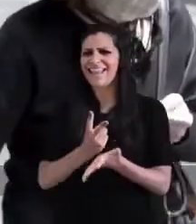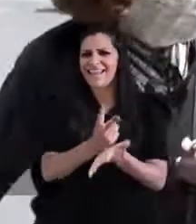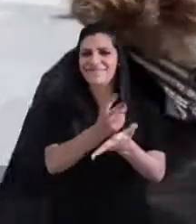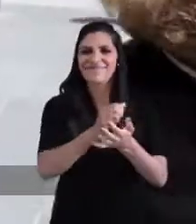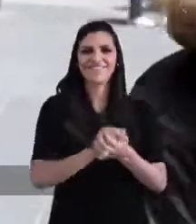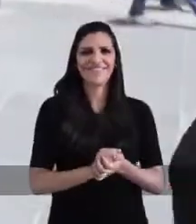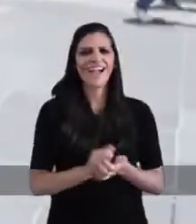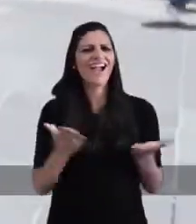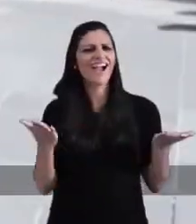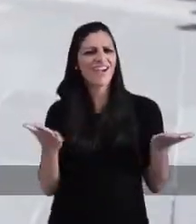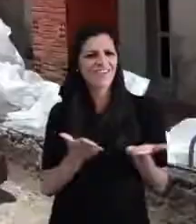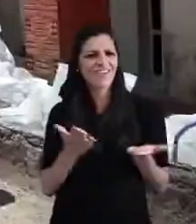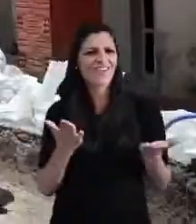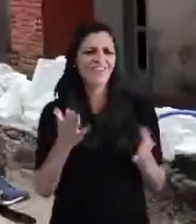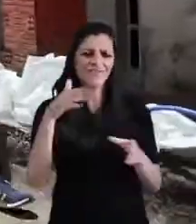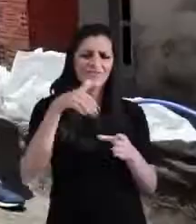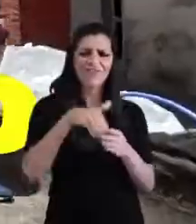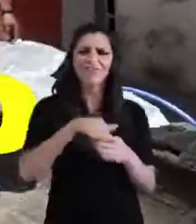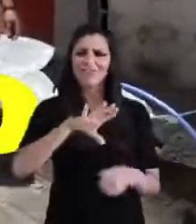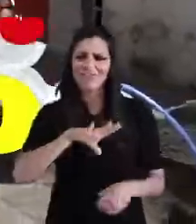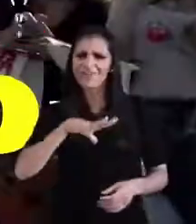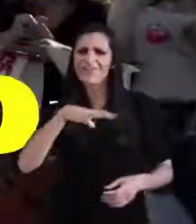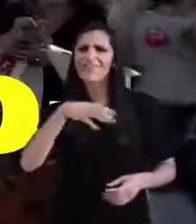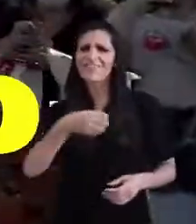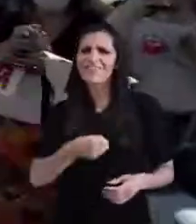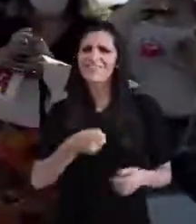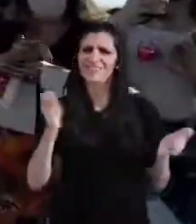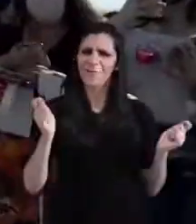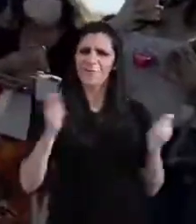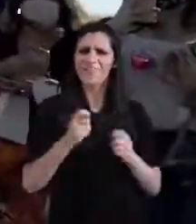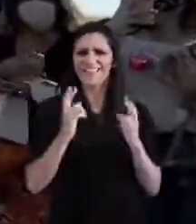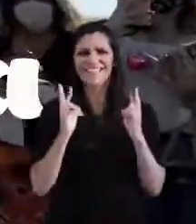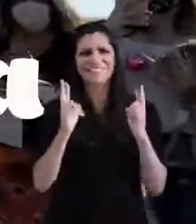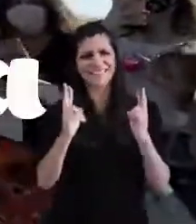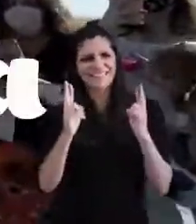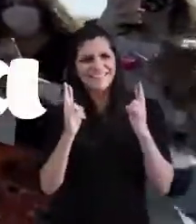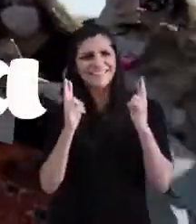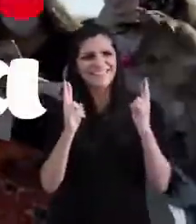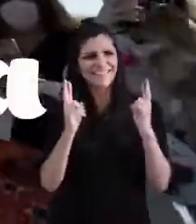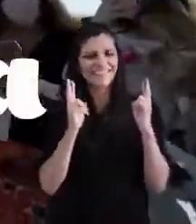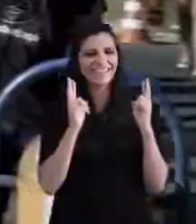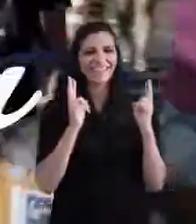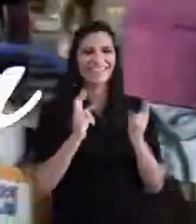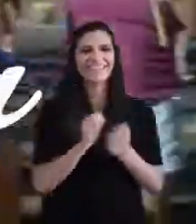nós. Ela sim, sempre. Vamos junto!